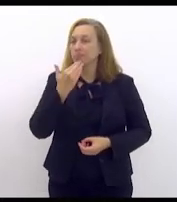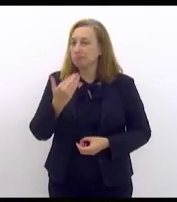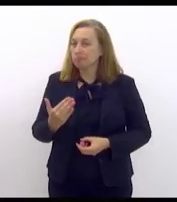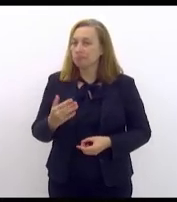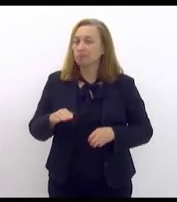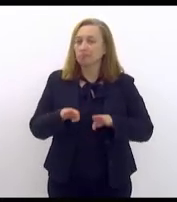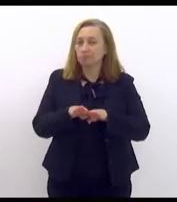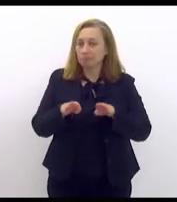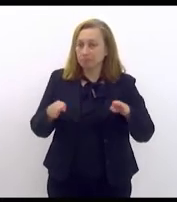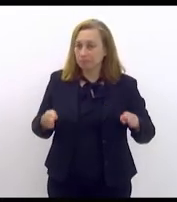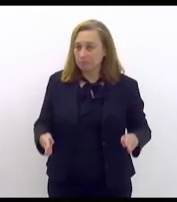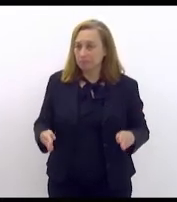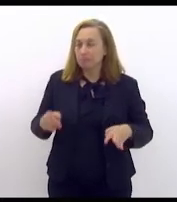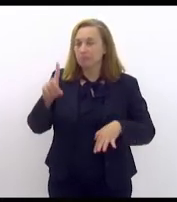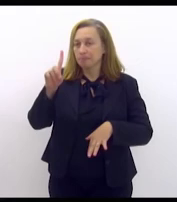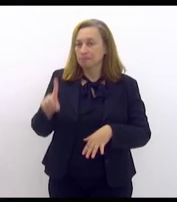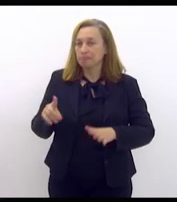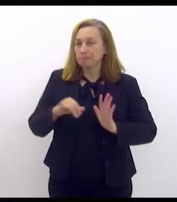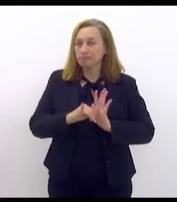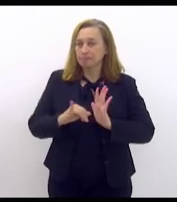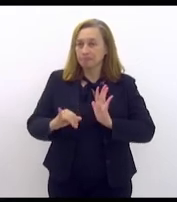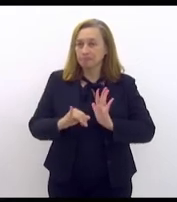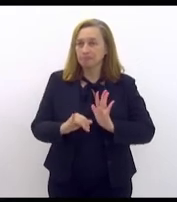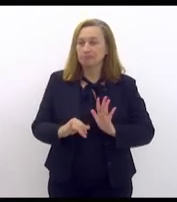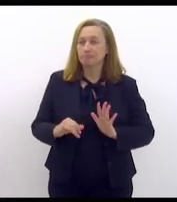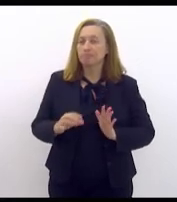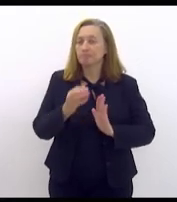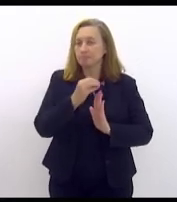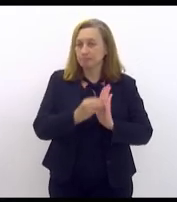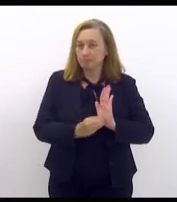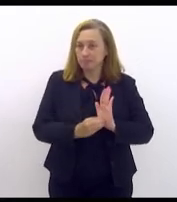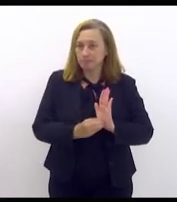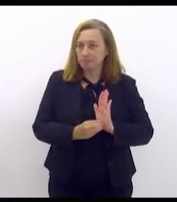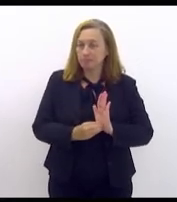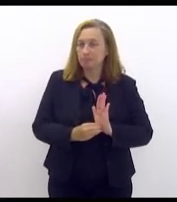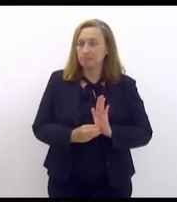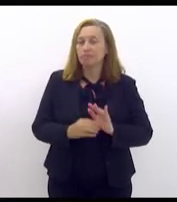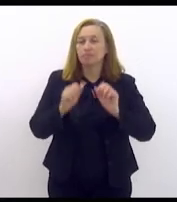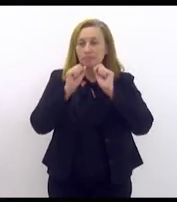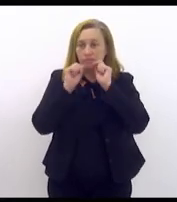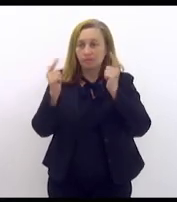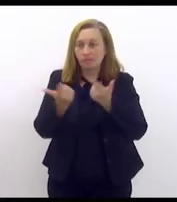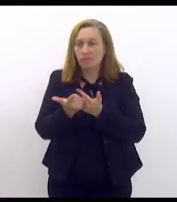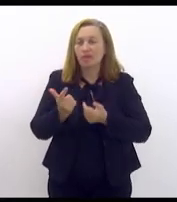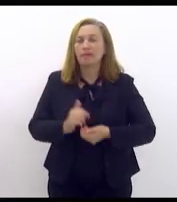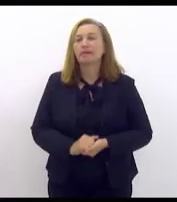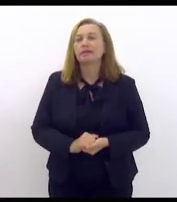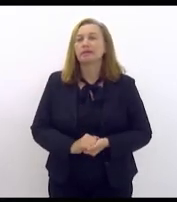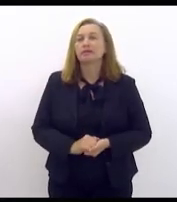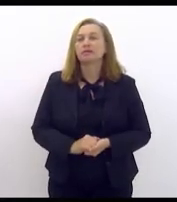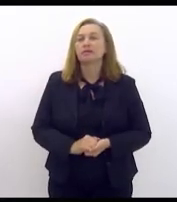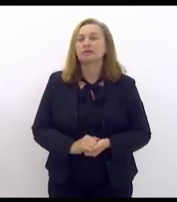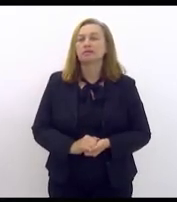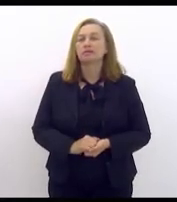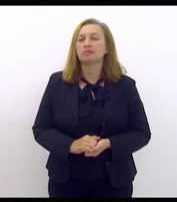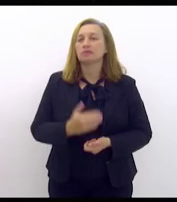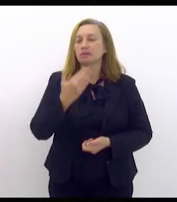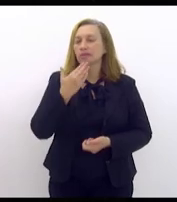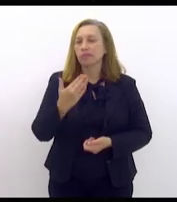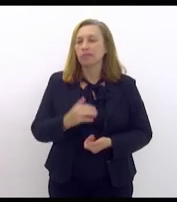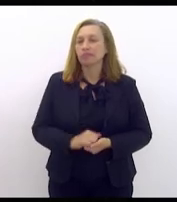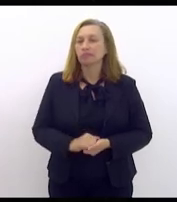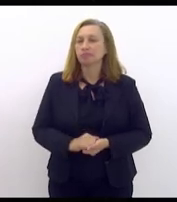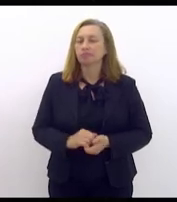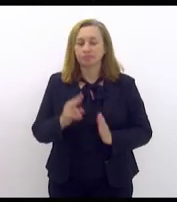à mesa a publicação dos ofícios, do ofício nos anais da LERJ, do qual eu peço vênia para